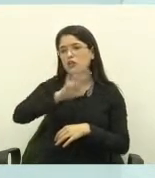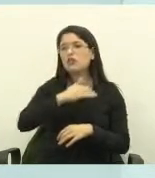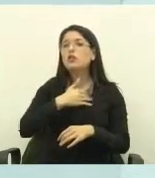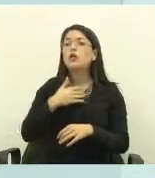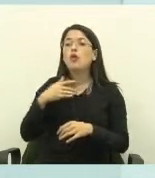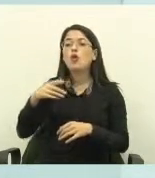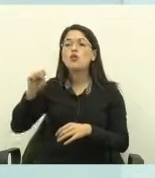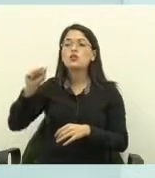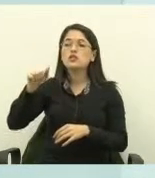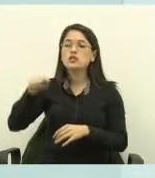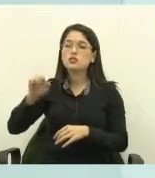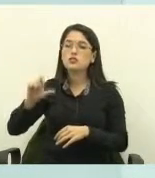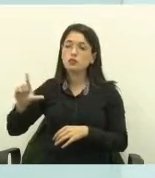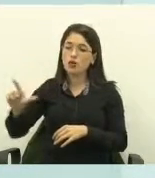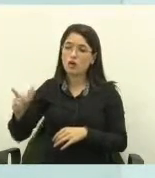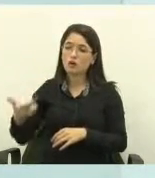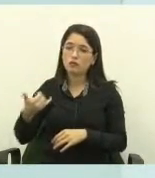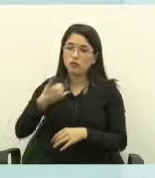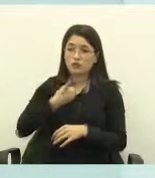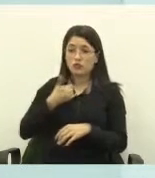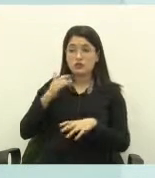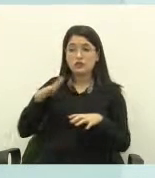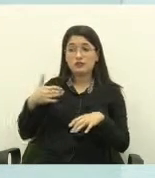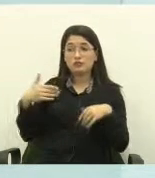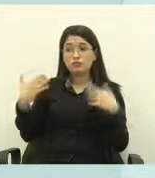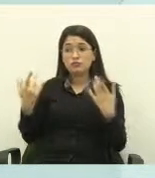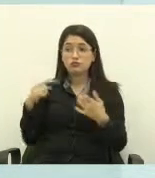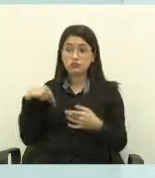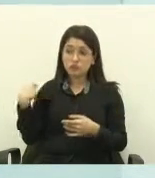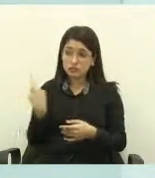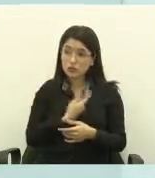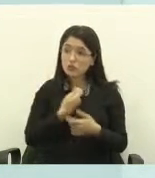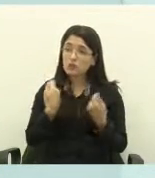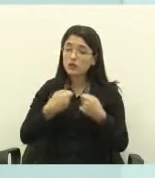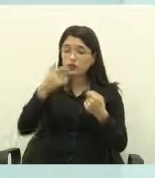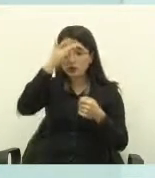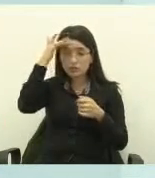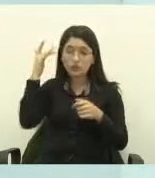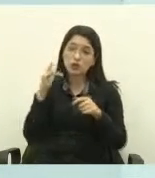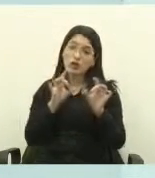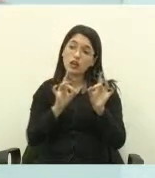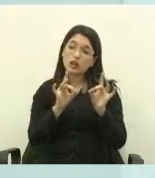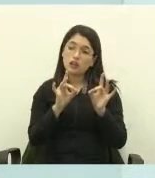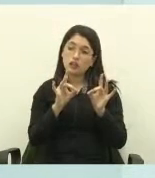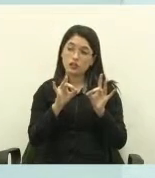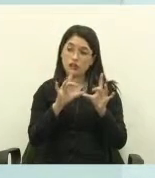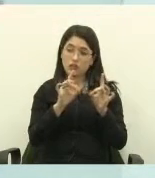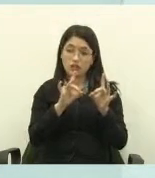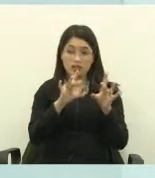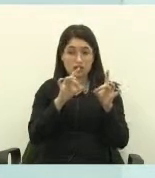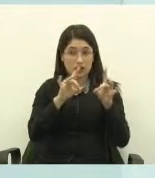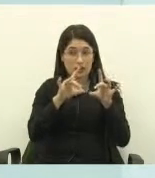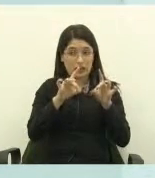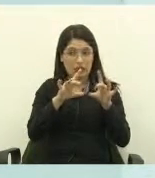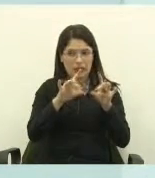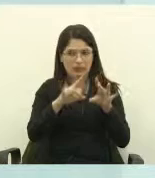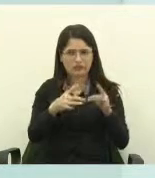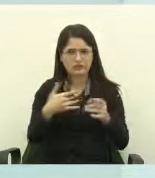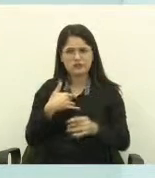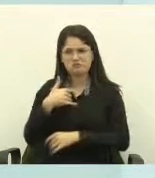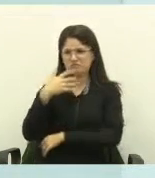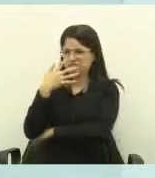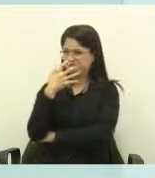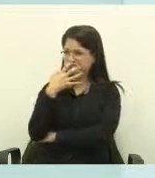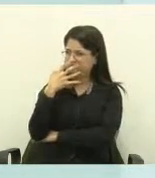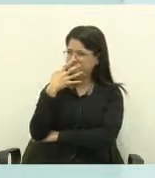Vasconcelos. E nós precisamos de técnicos. E eu admiro, com R$58 mil, conseguir aí atender em torno de